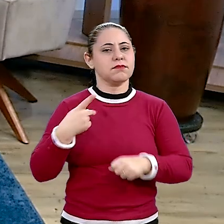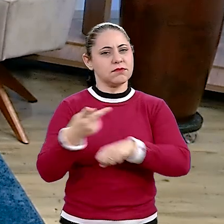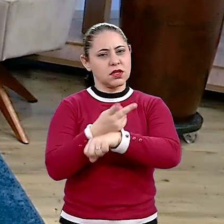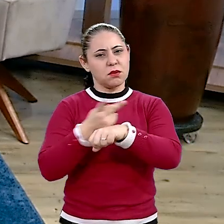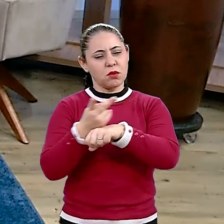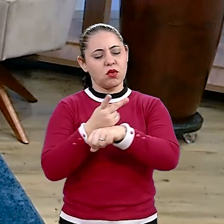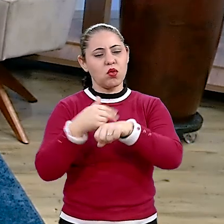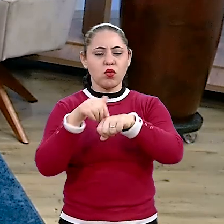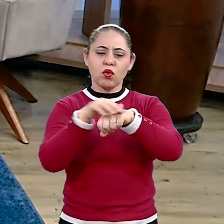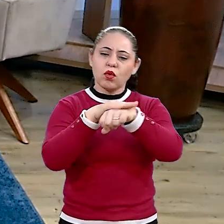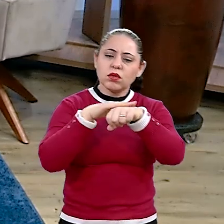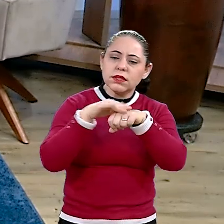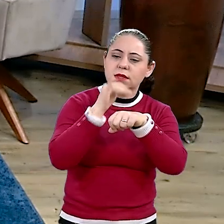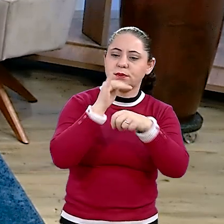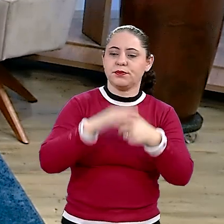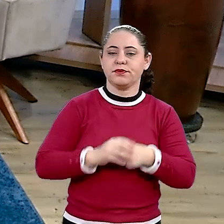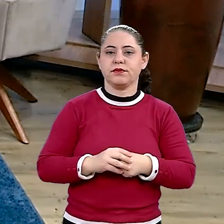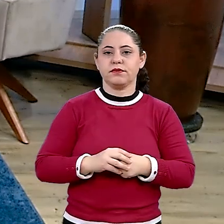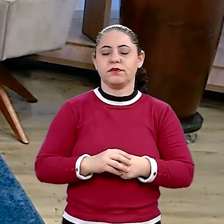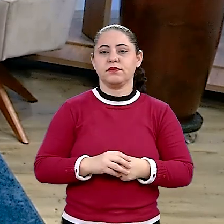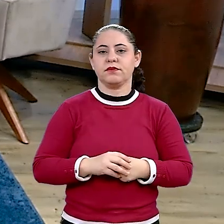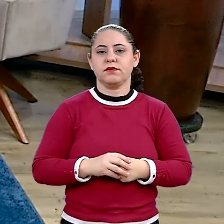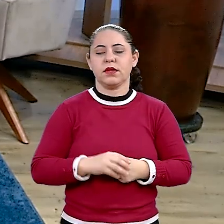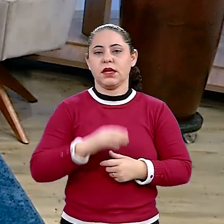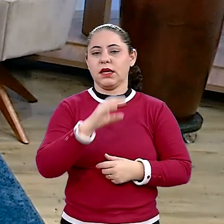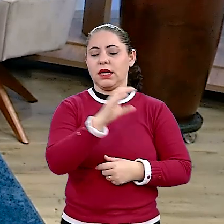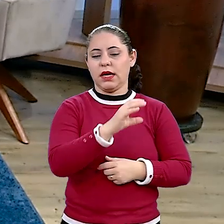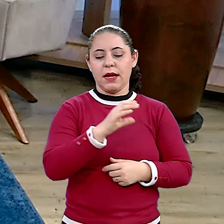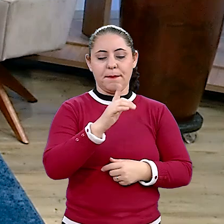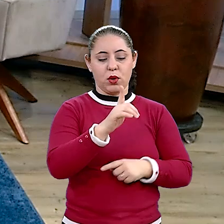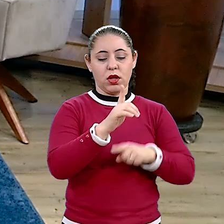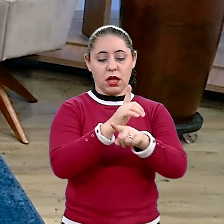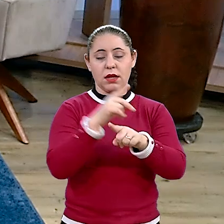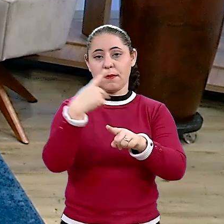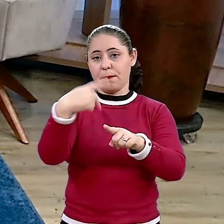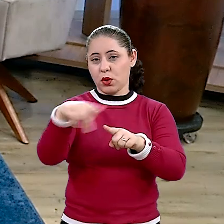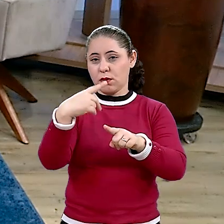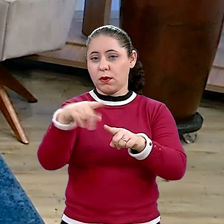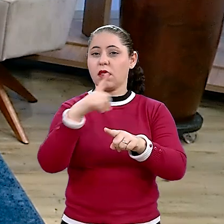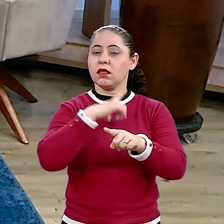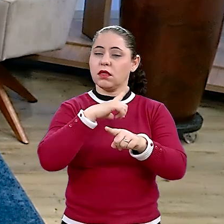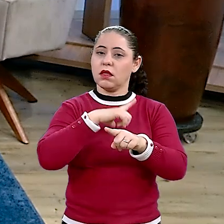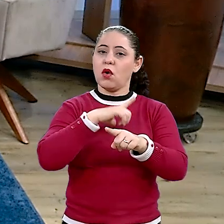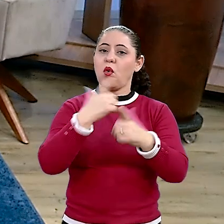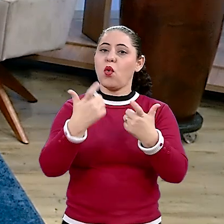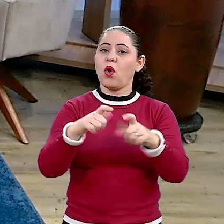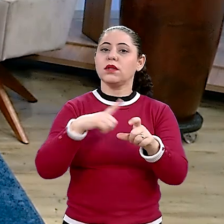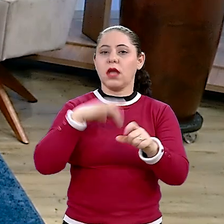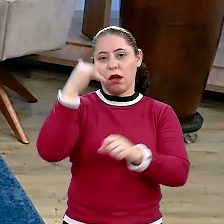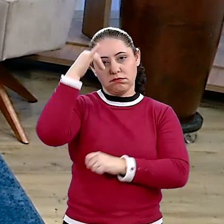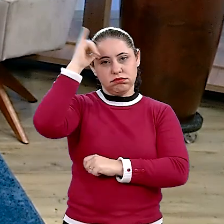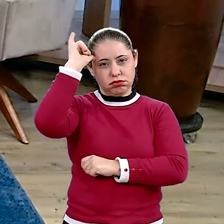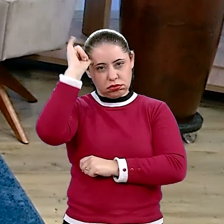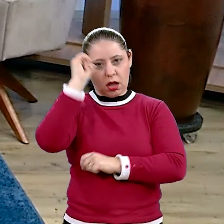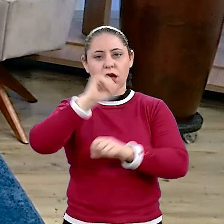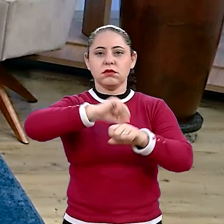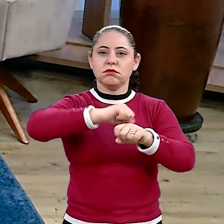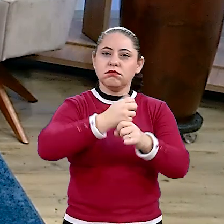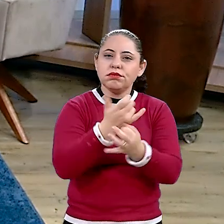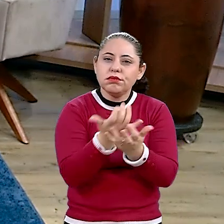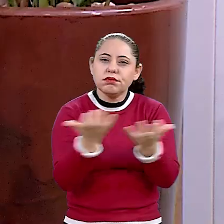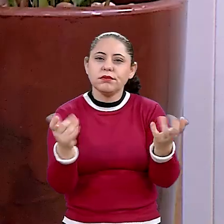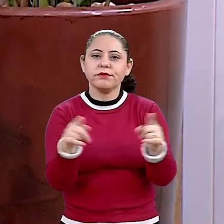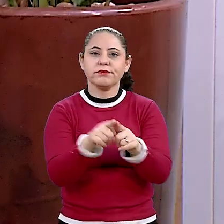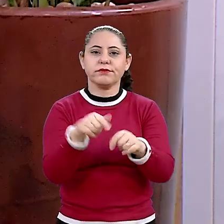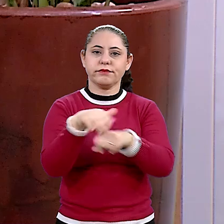buscado conversar, por exemplo, no caso de ramal Campo Grande e Ponta Porã, onde predomina o agro, eu tenho